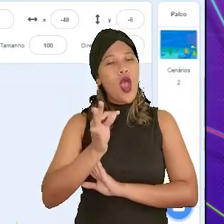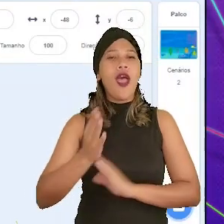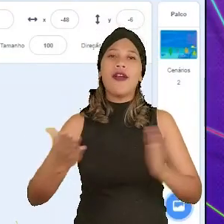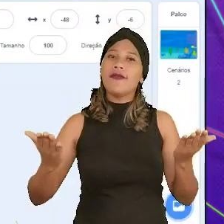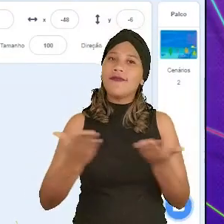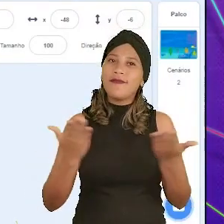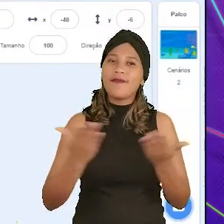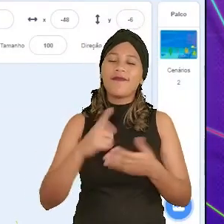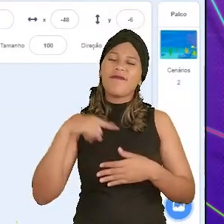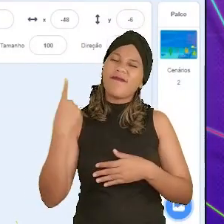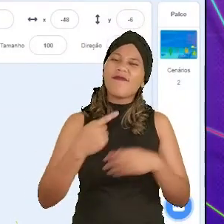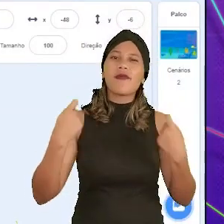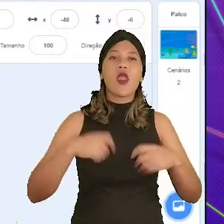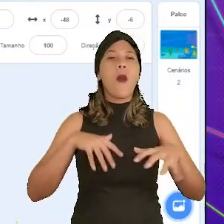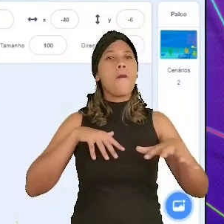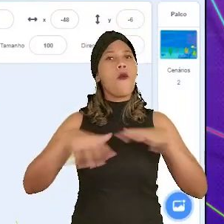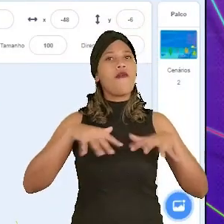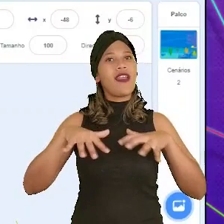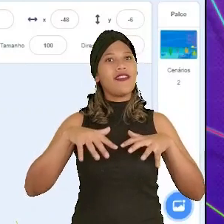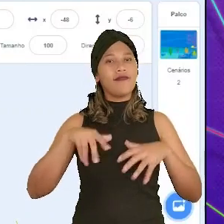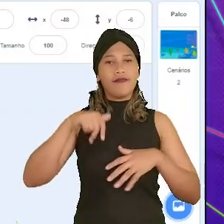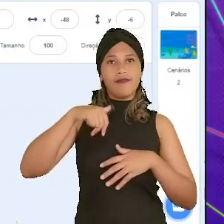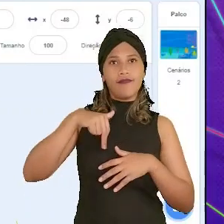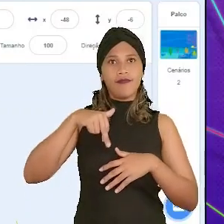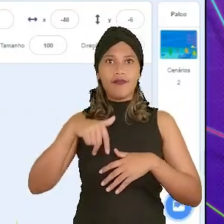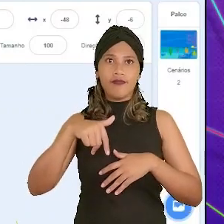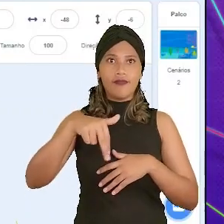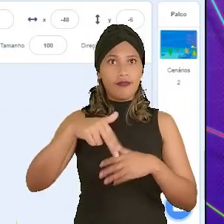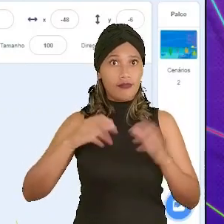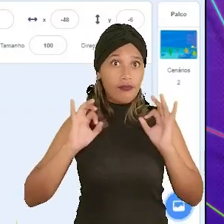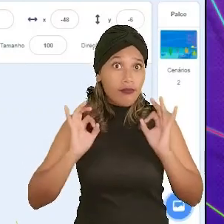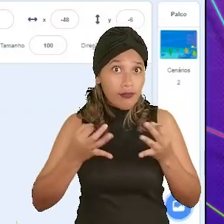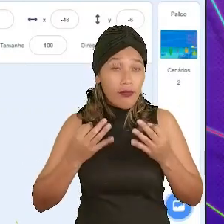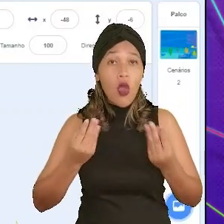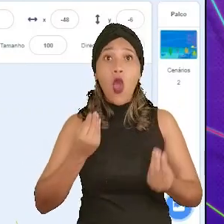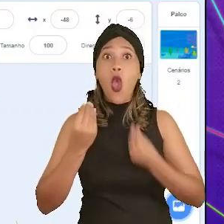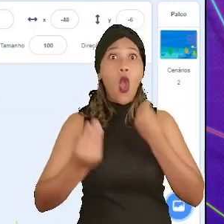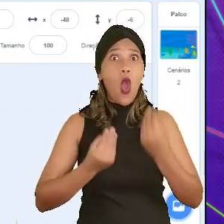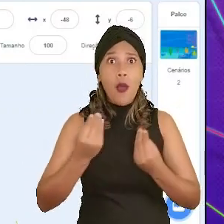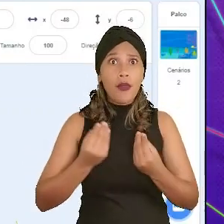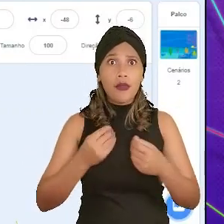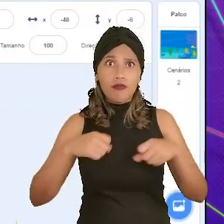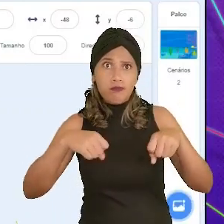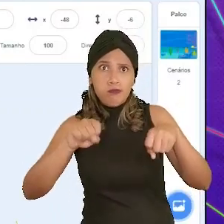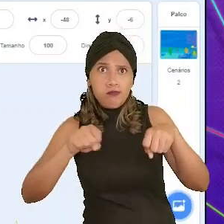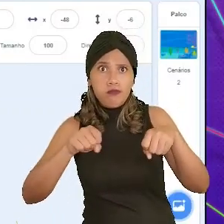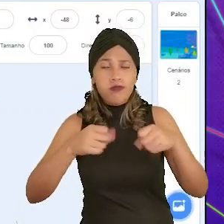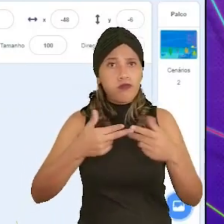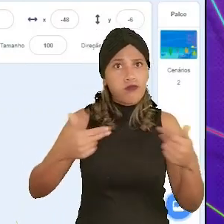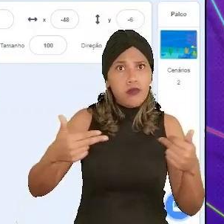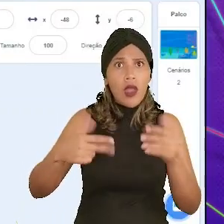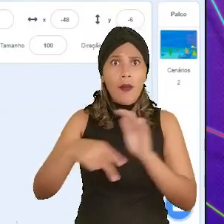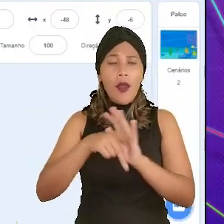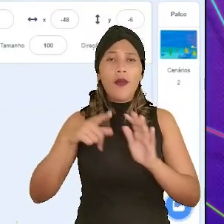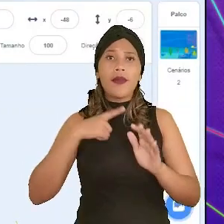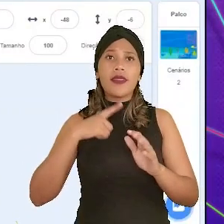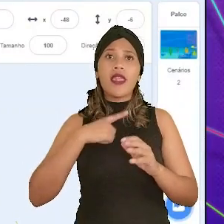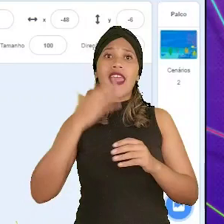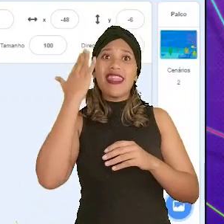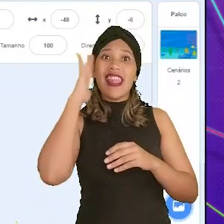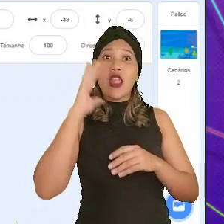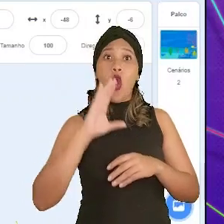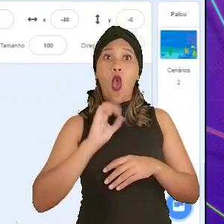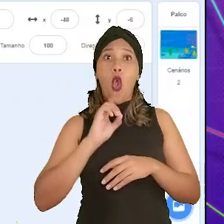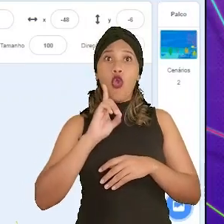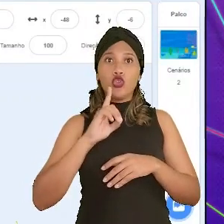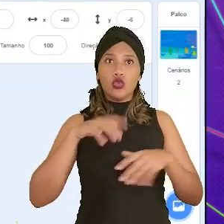tutorial, agora nós precisamos movimentar o nosso ator. O Scratch nos mostra a forma mais simples de instruir nosso computador a